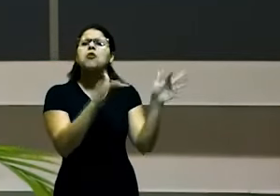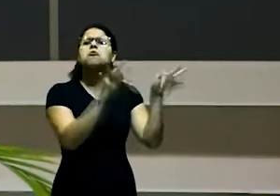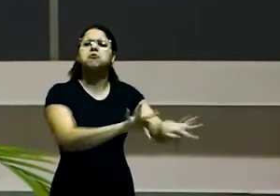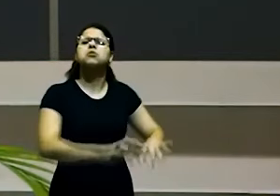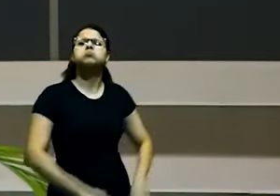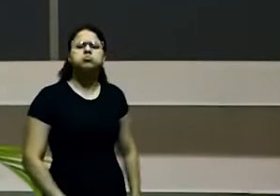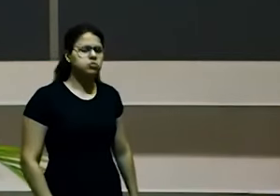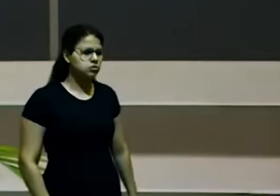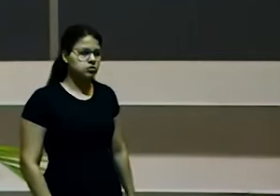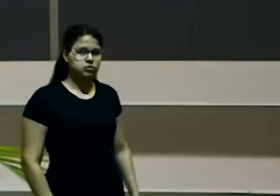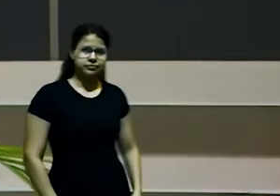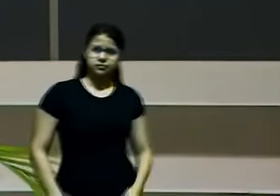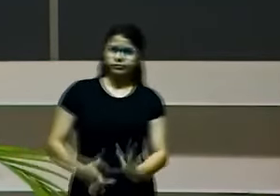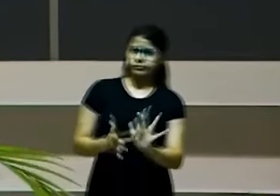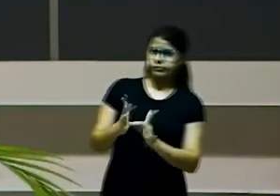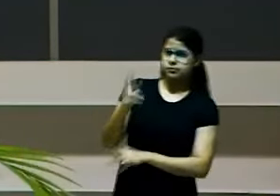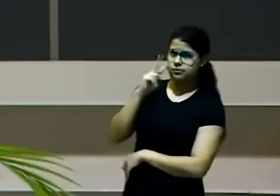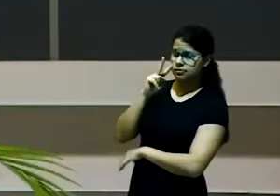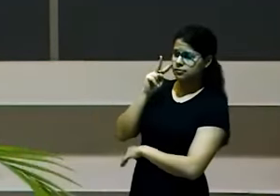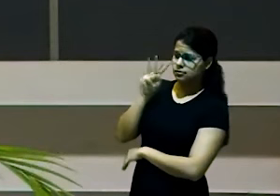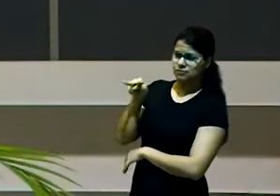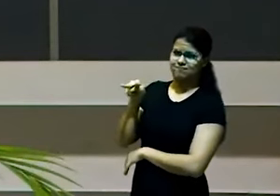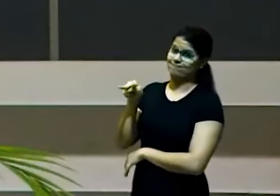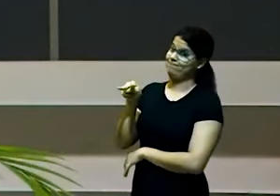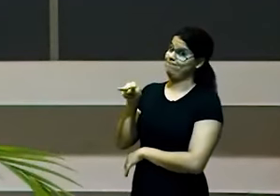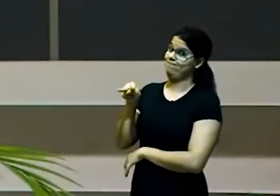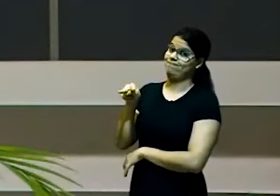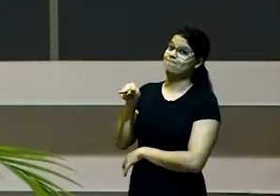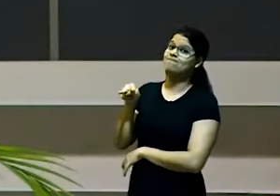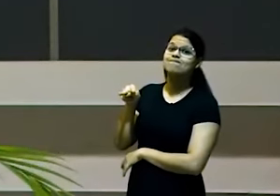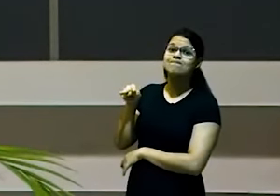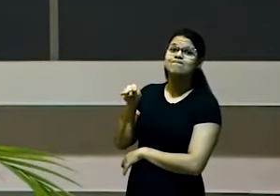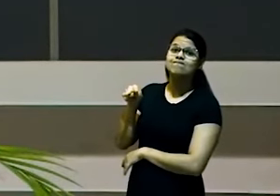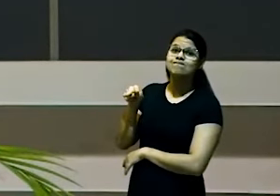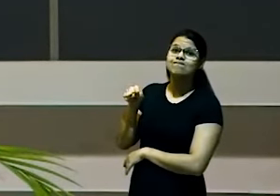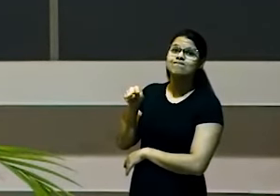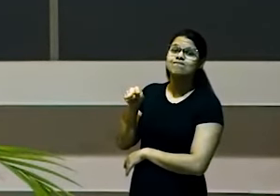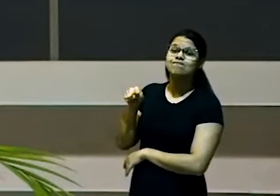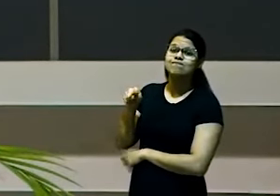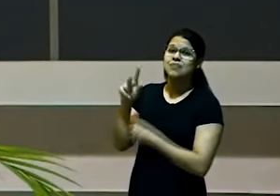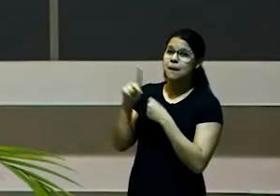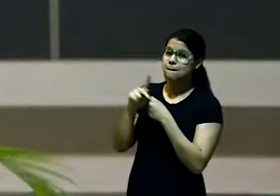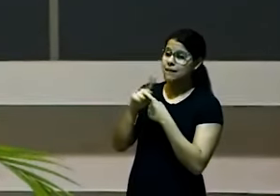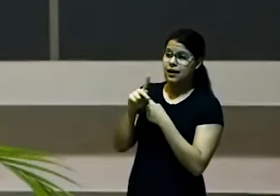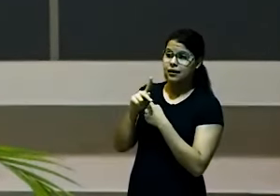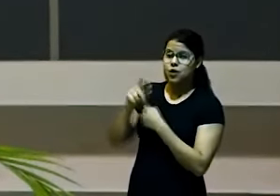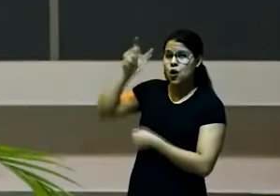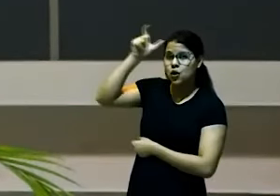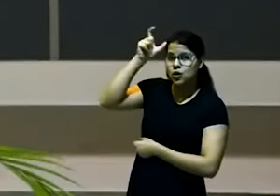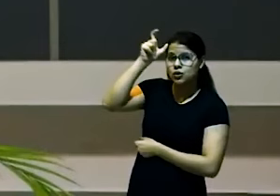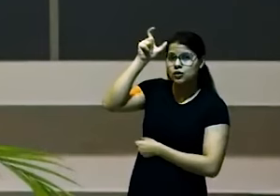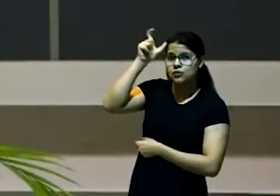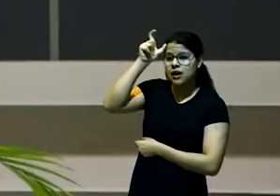fim Jesus olha para Pedro e diz assim Pedro Satanás pediu para ser andar a tua vida e eu